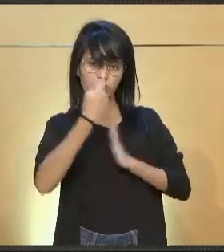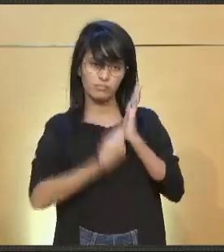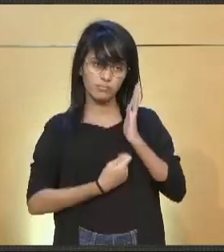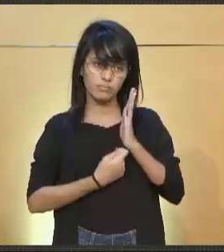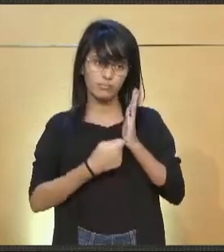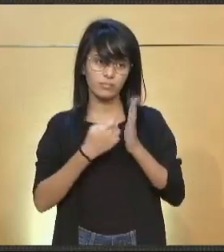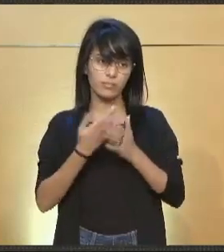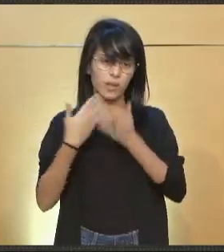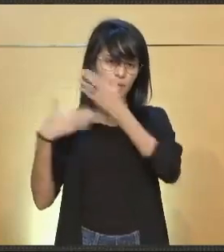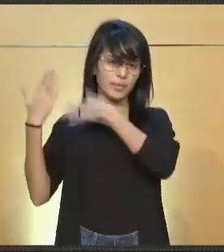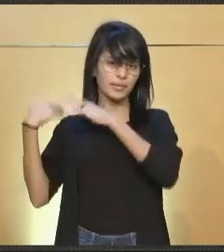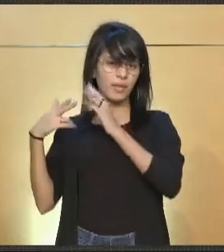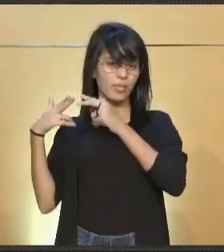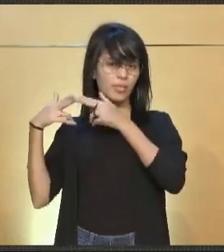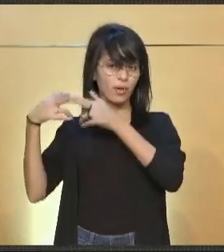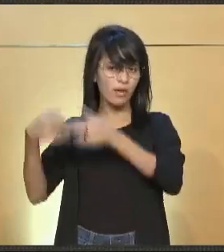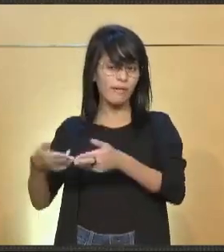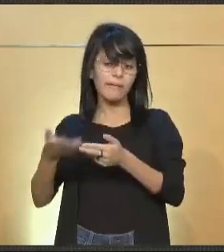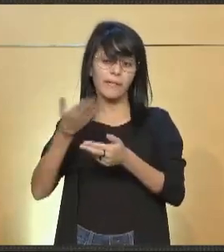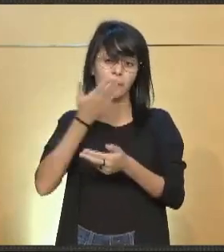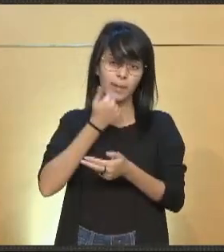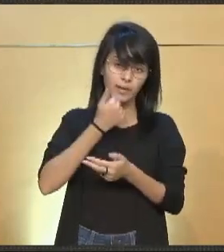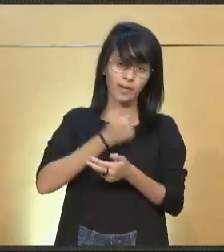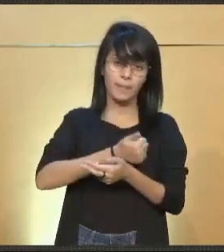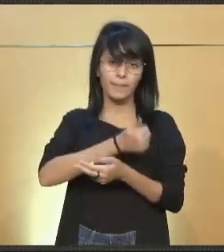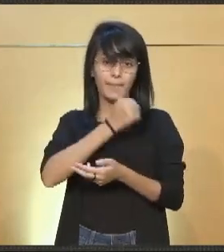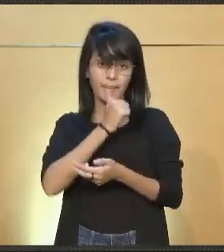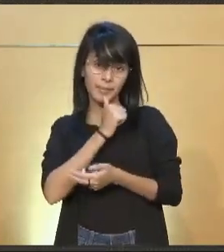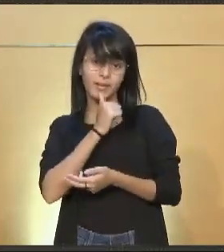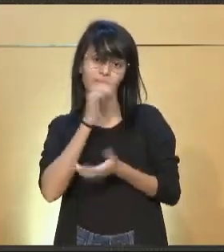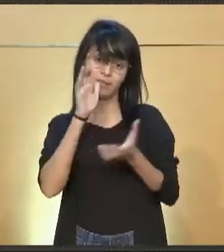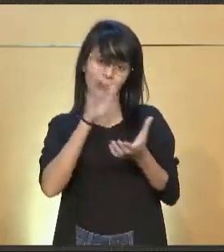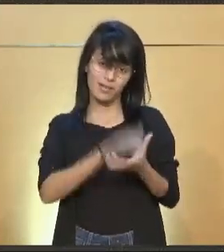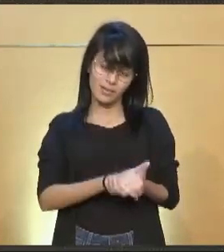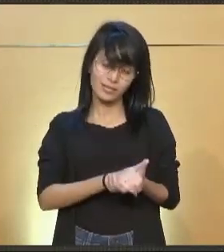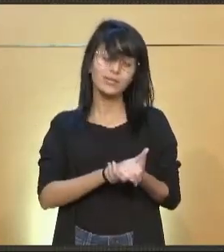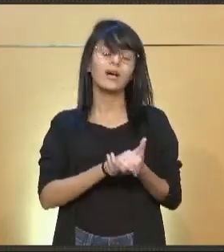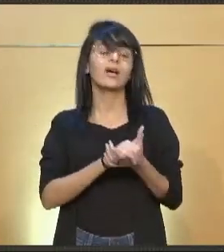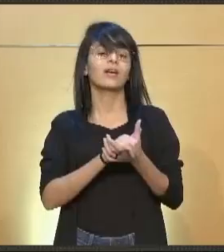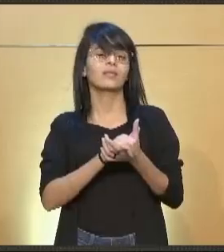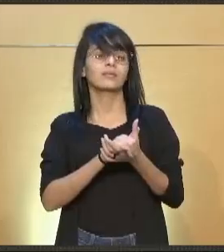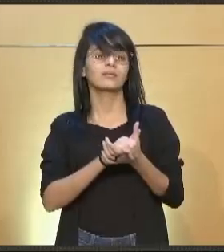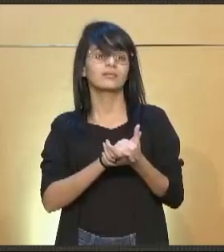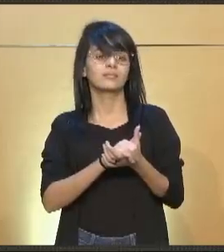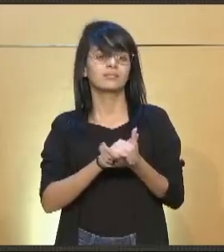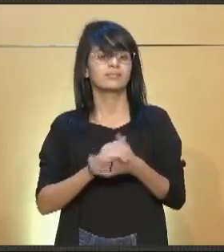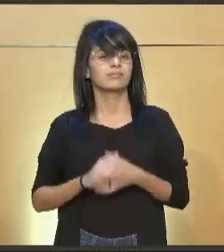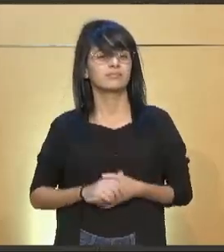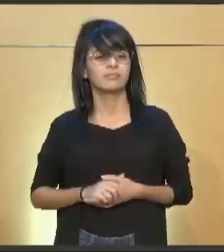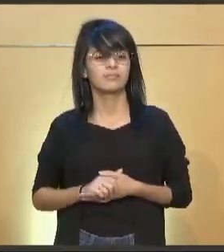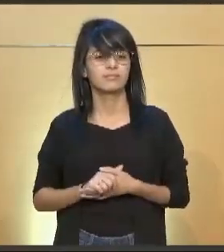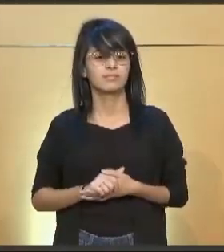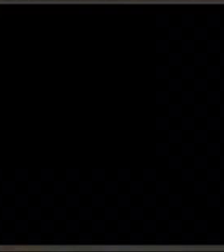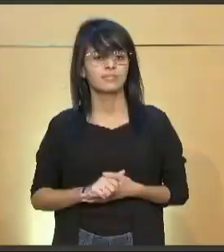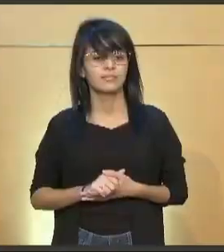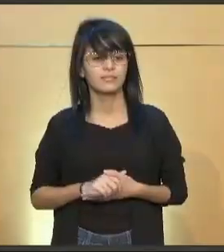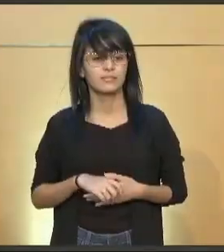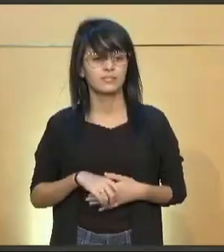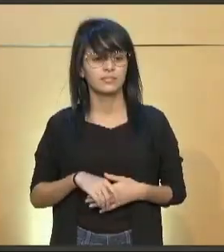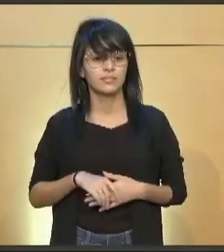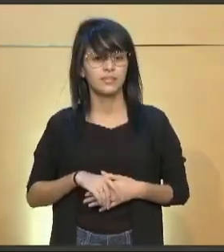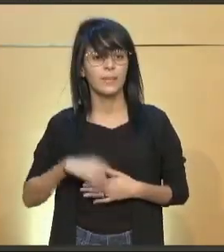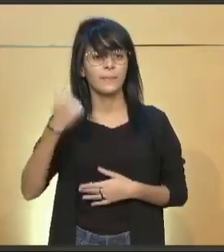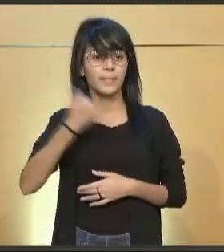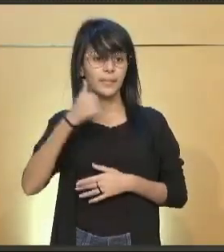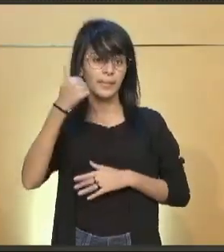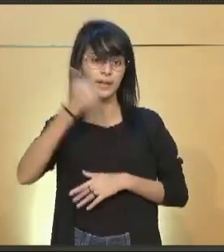Noé, comiam, bebiam, casavam e davam-se em casamento. Primeira análise